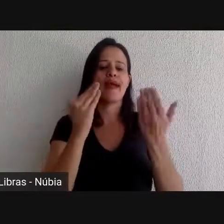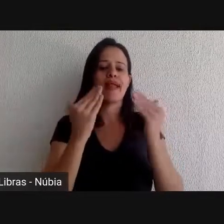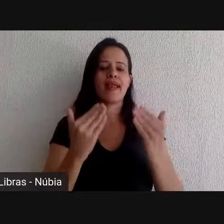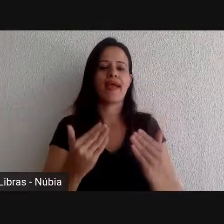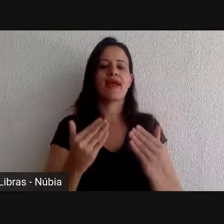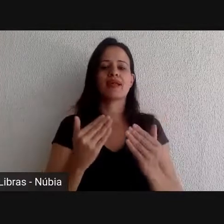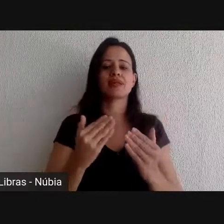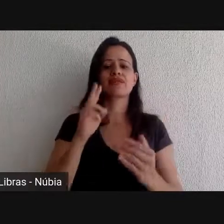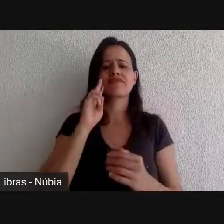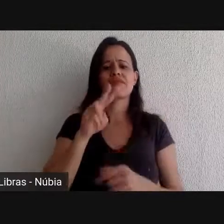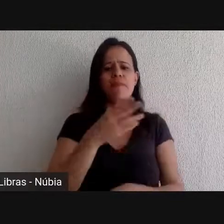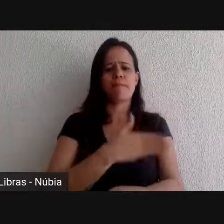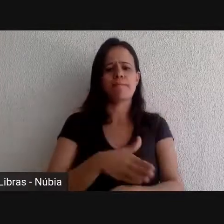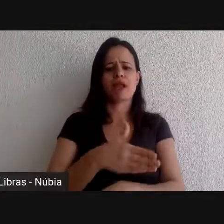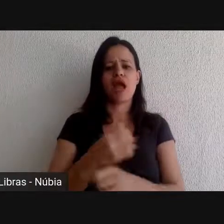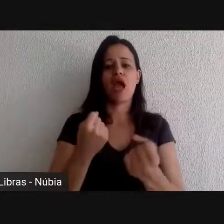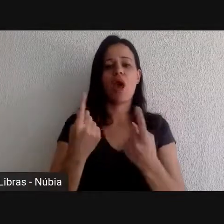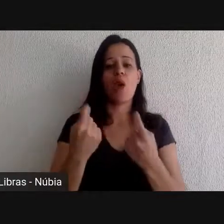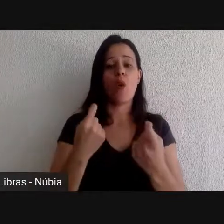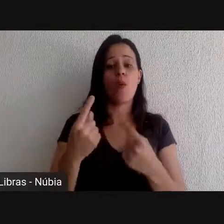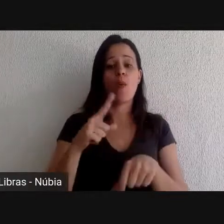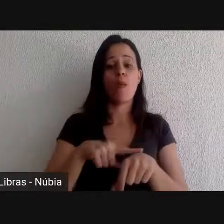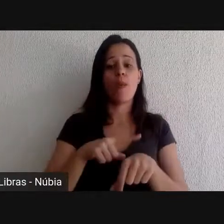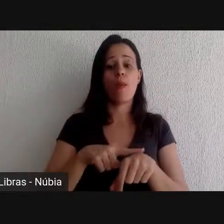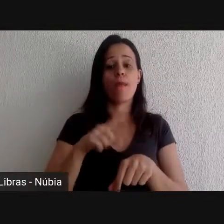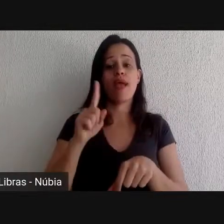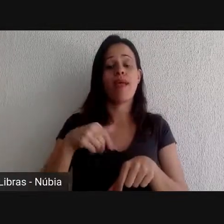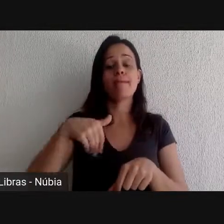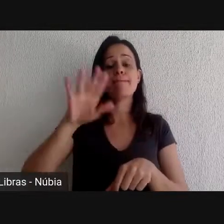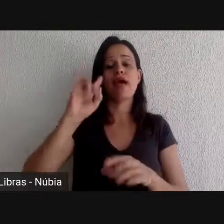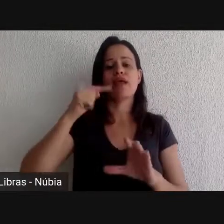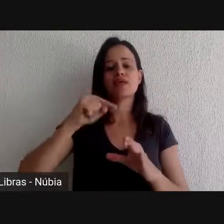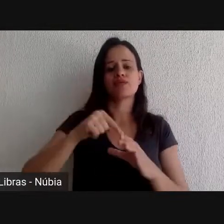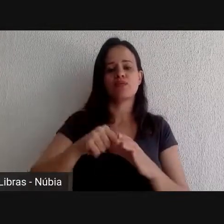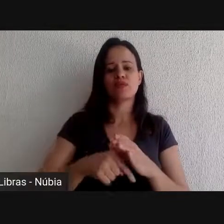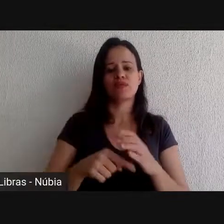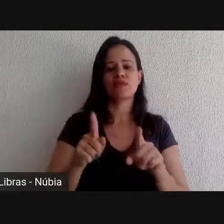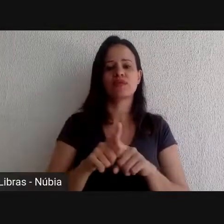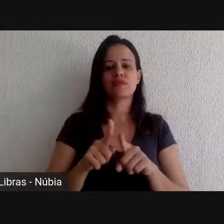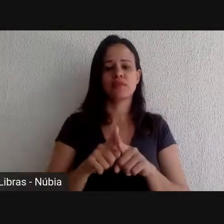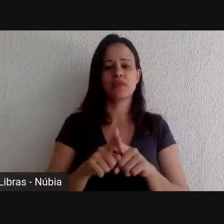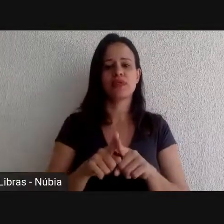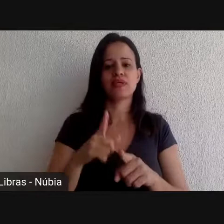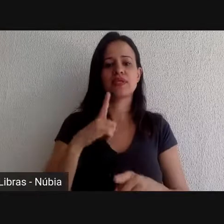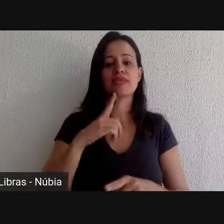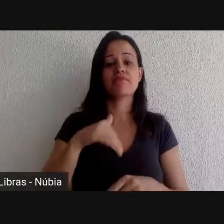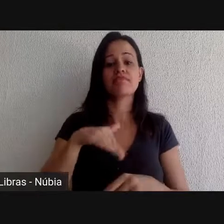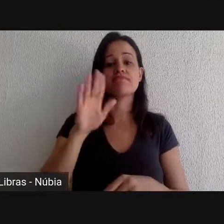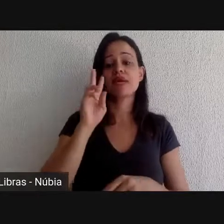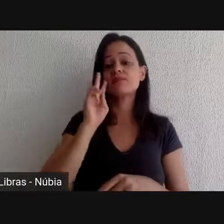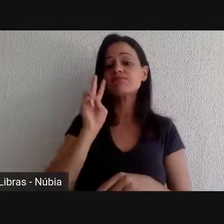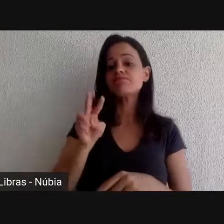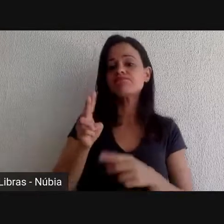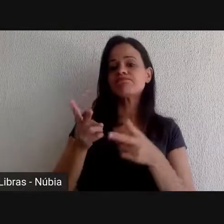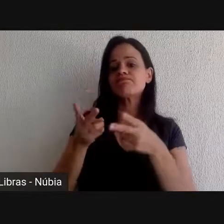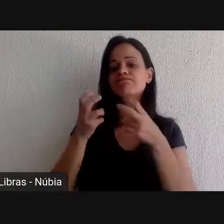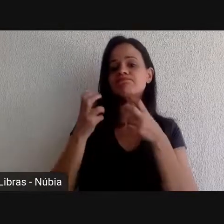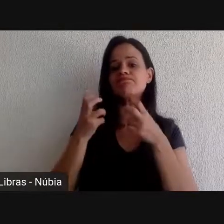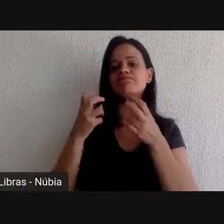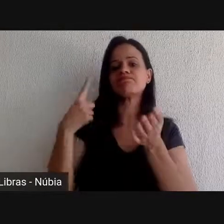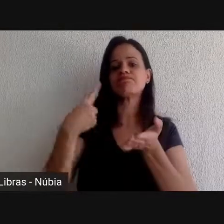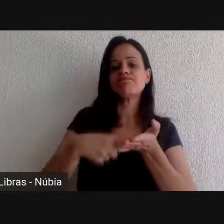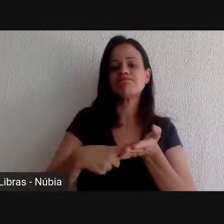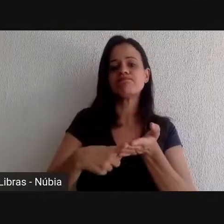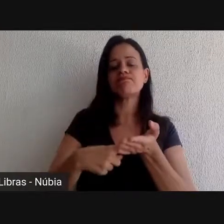na prática é que, em alguns momentos, essa análise ela é mais aprofundada, então ela deixa de ser uma mera verificação de cumprimento do termo